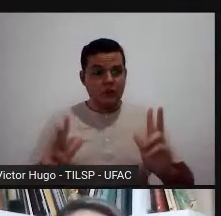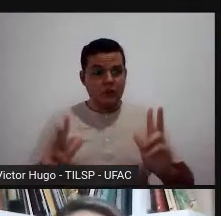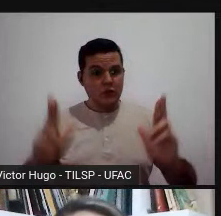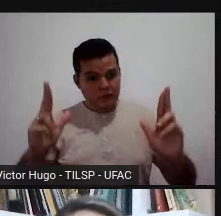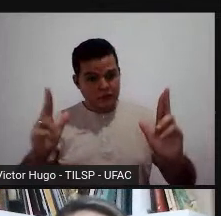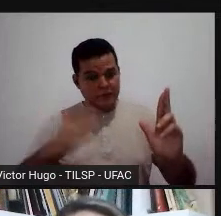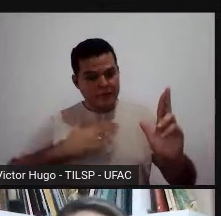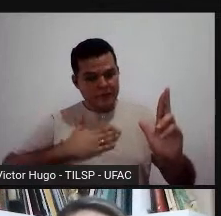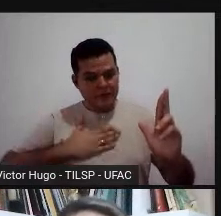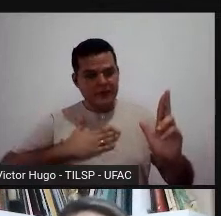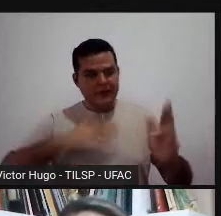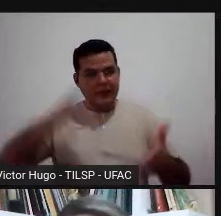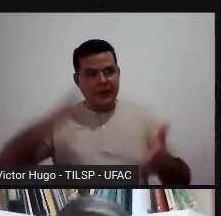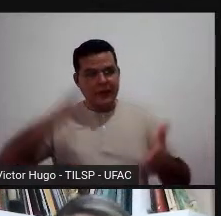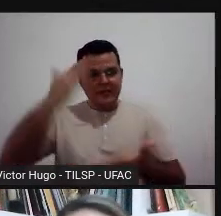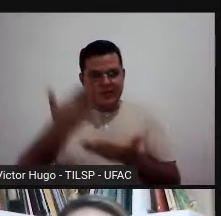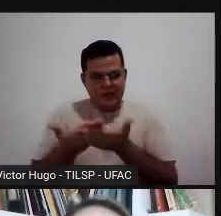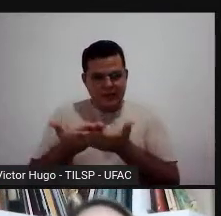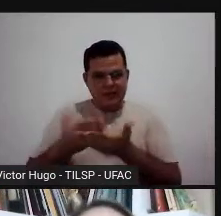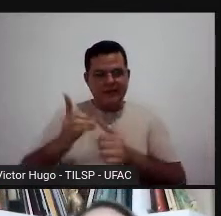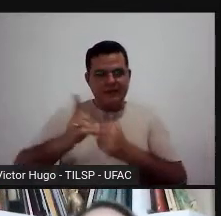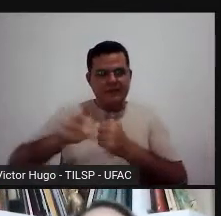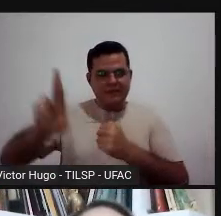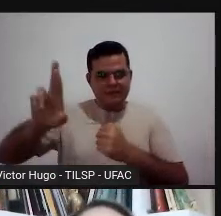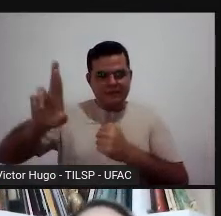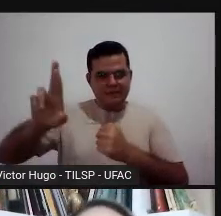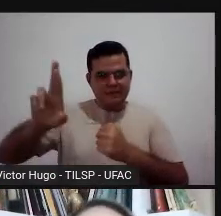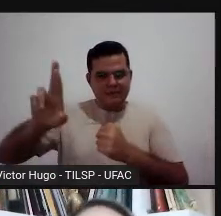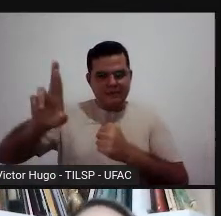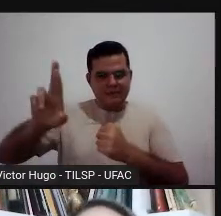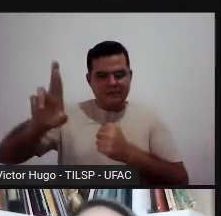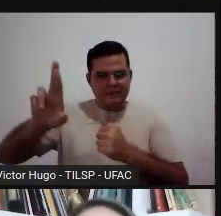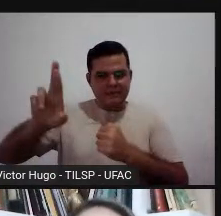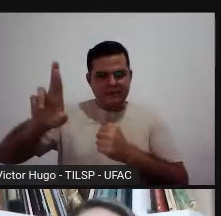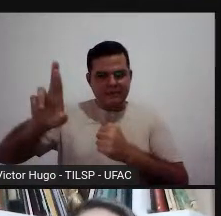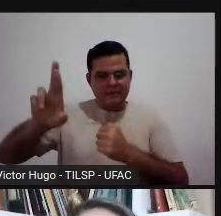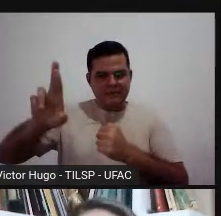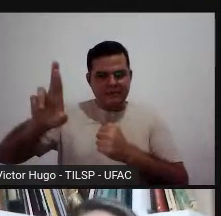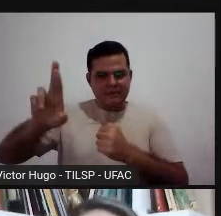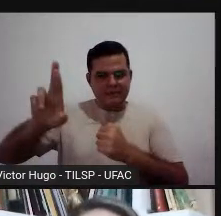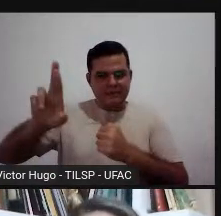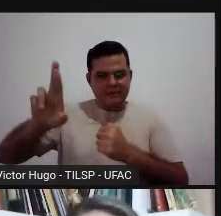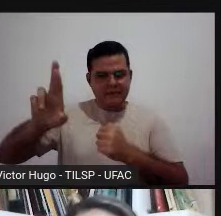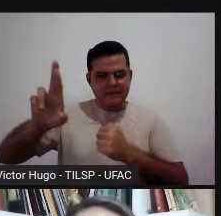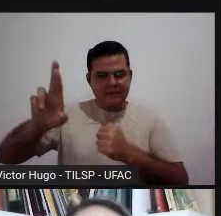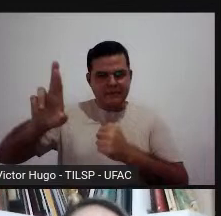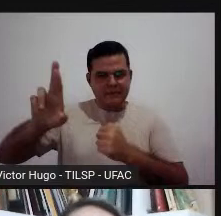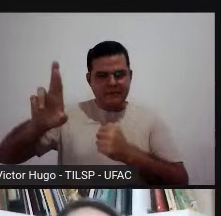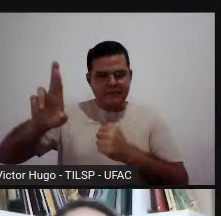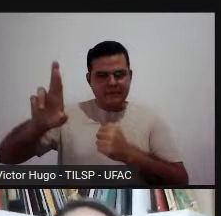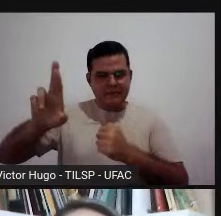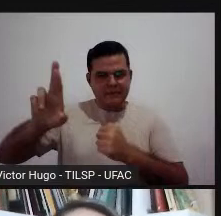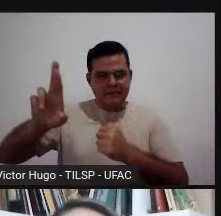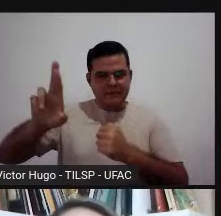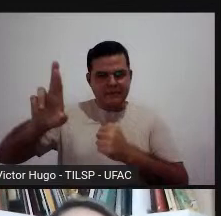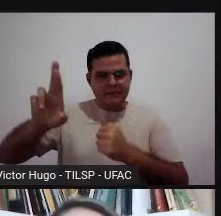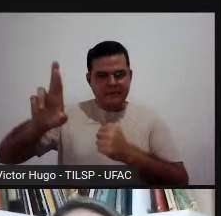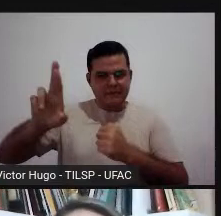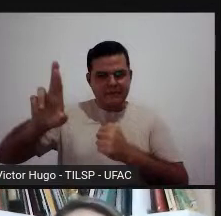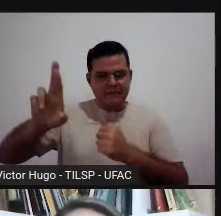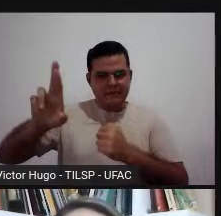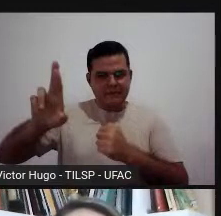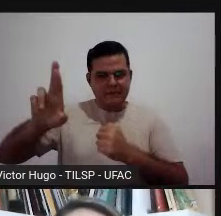pela Universidade Federal Fluminense que tem por título A Reforma Curricular do curso de letras da UFAC na década de